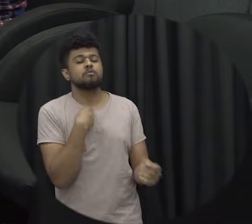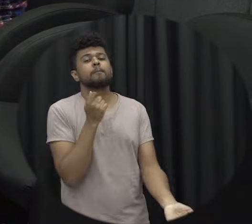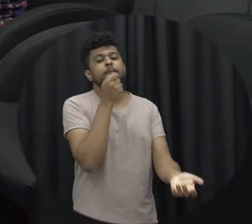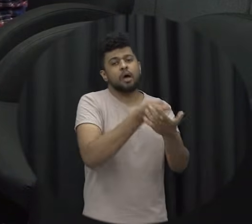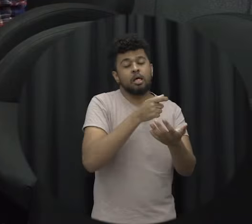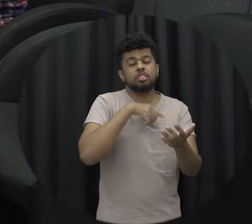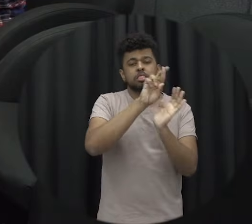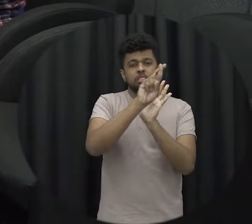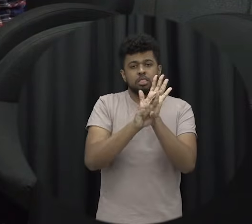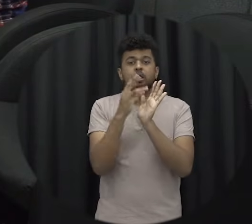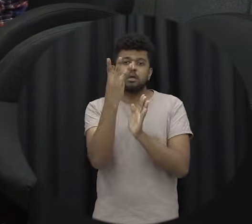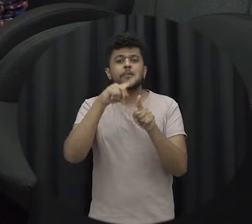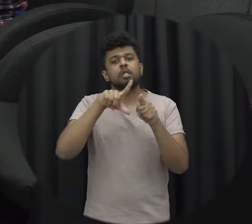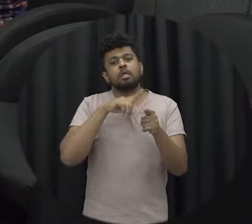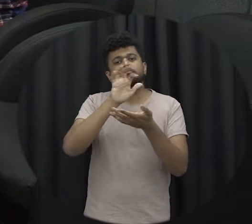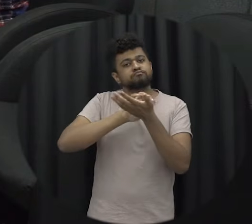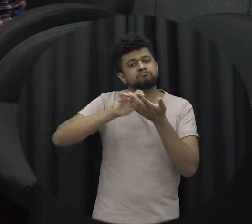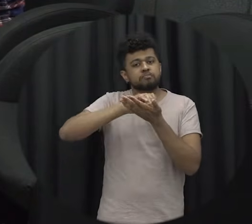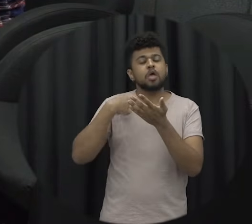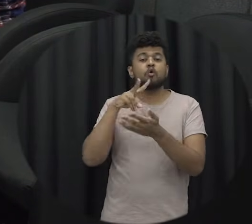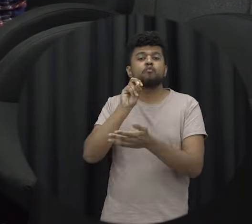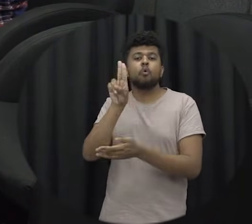né? Uma função que eu vou usar, na verdade,